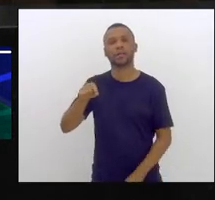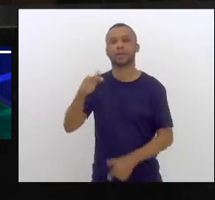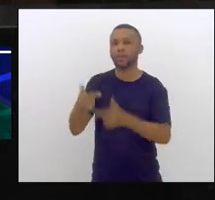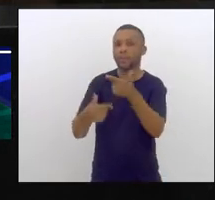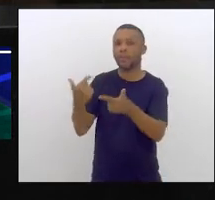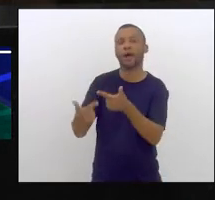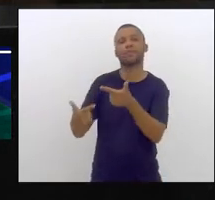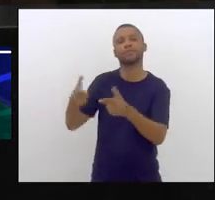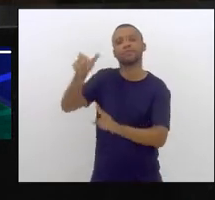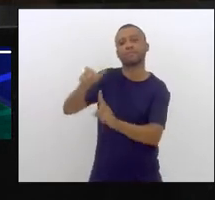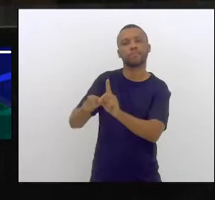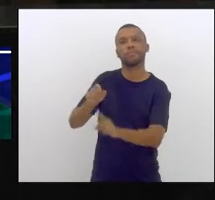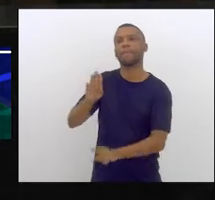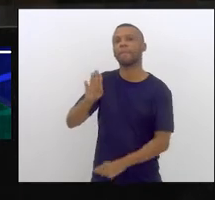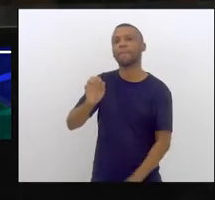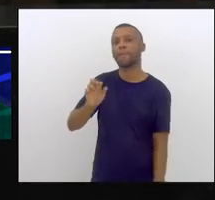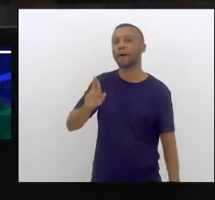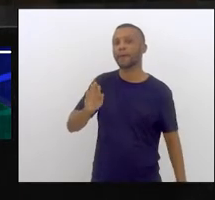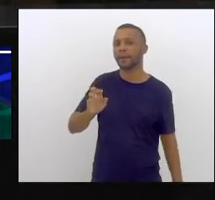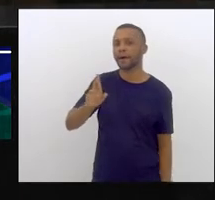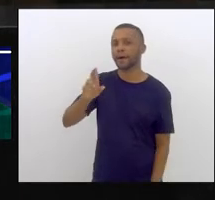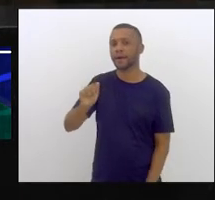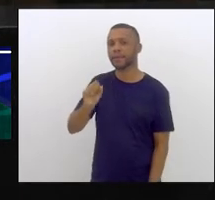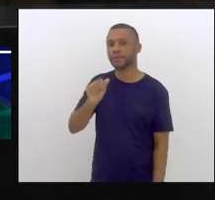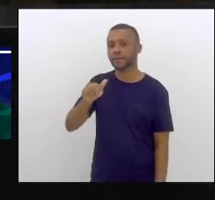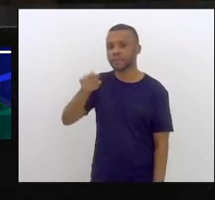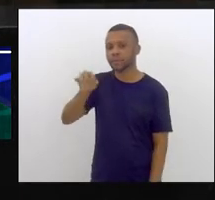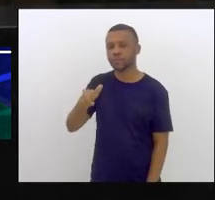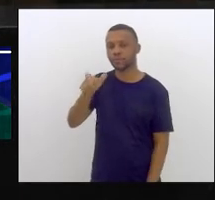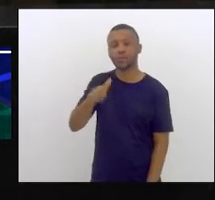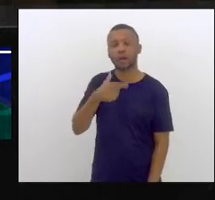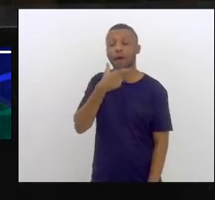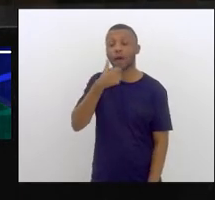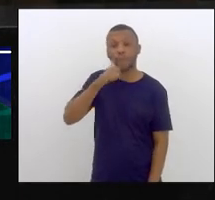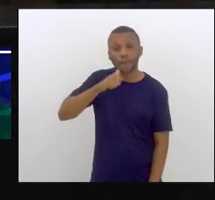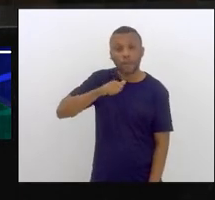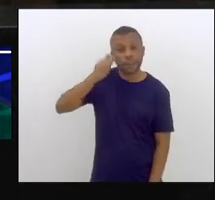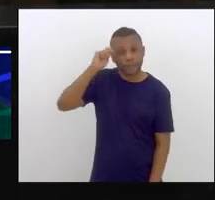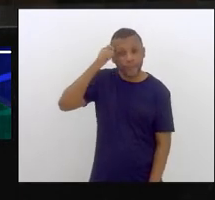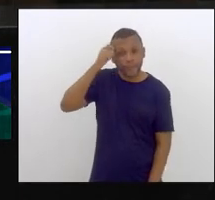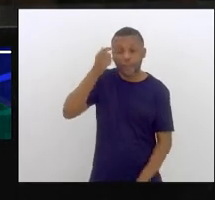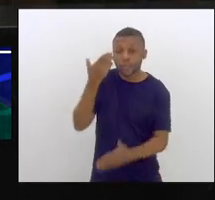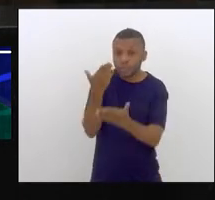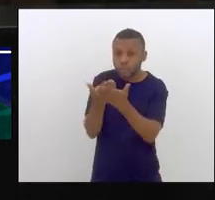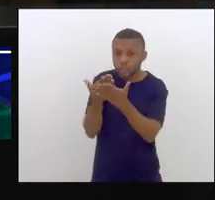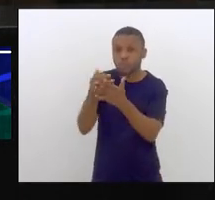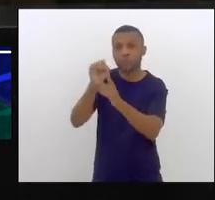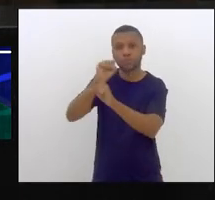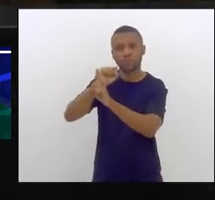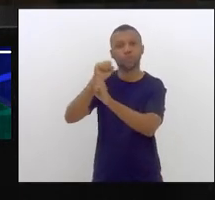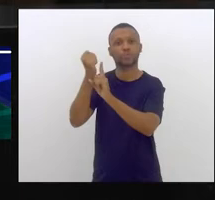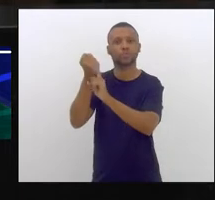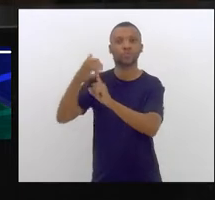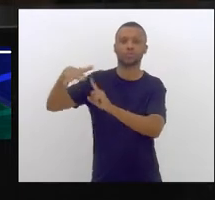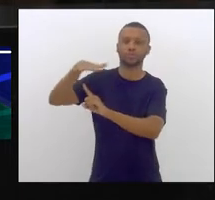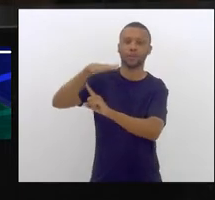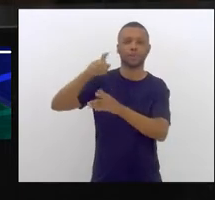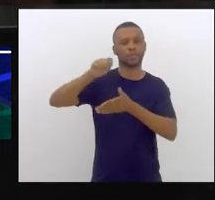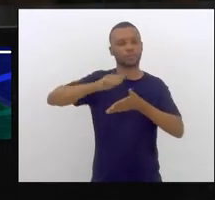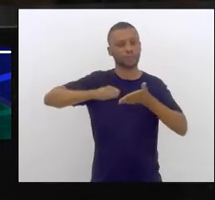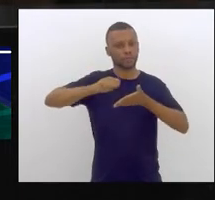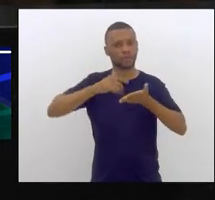Bárbara Santos. Bárbara Santos é uma mulher negra, socióloga, escritora